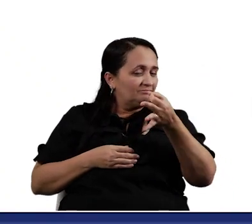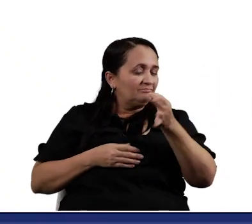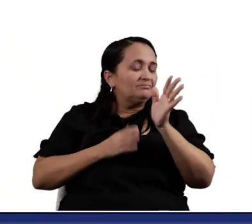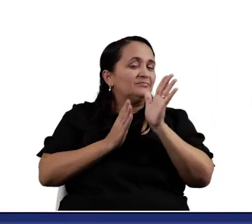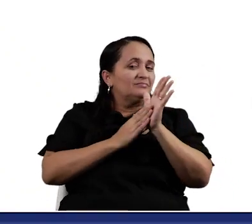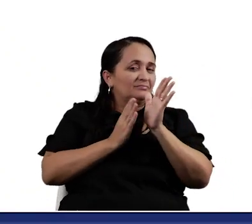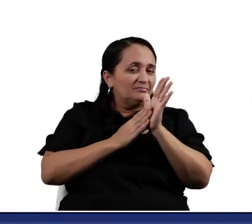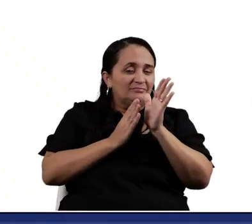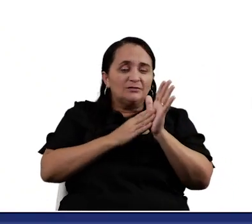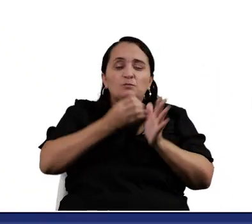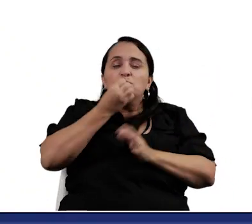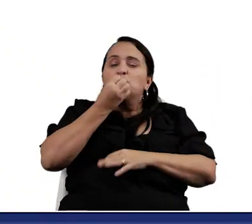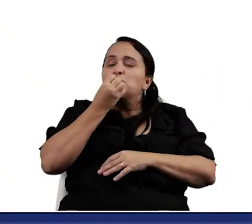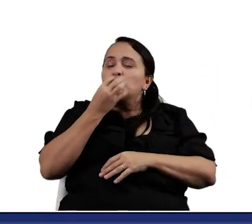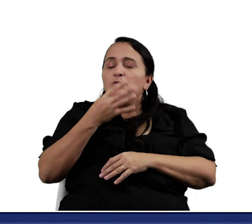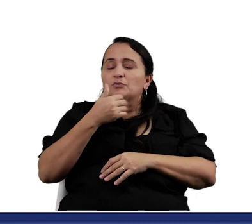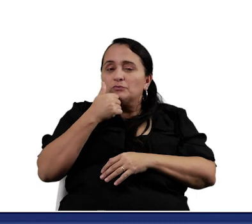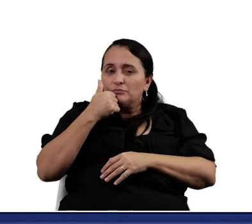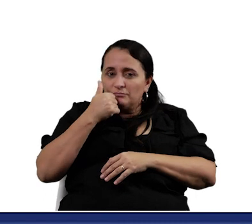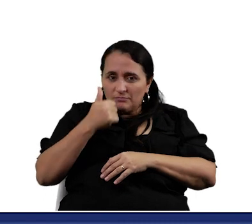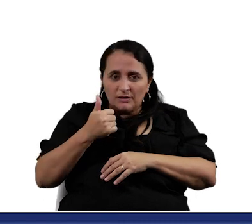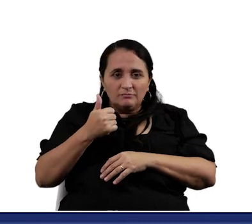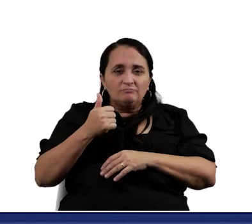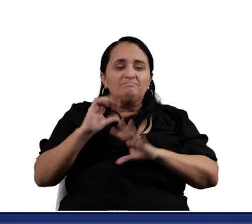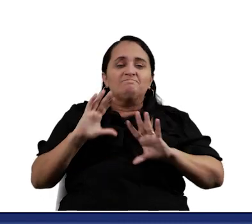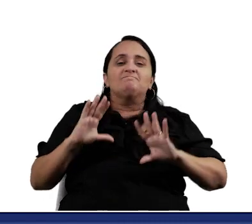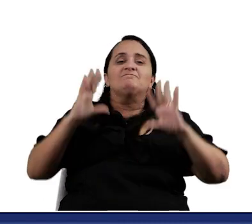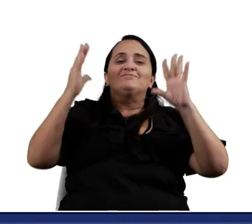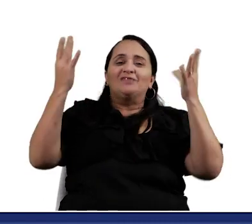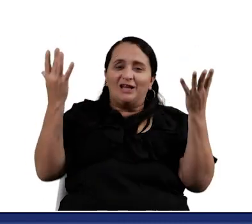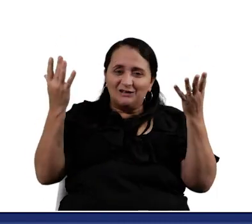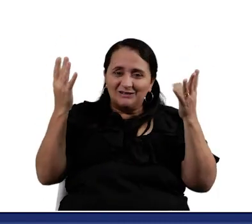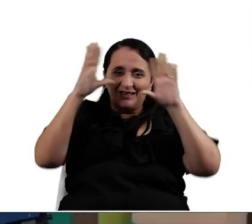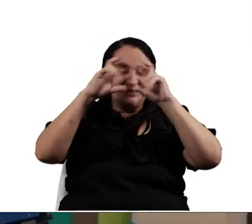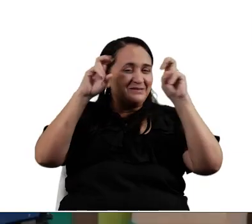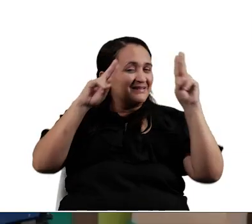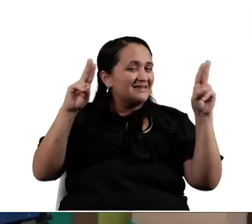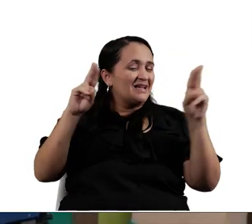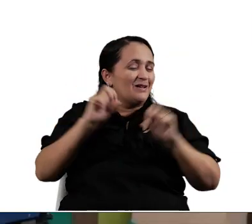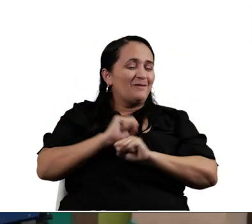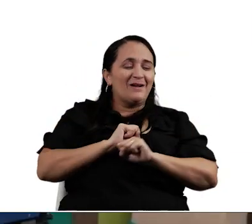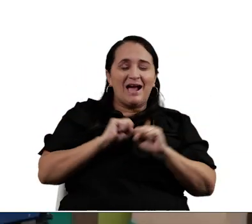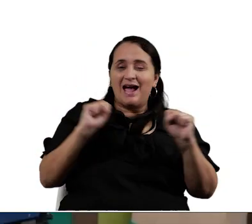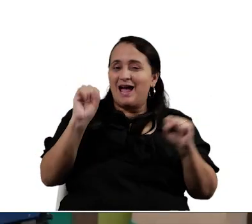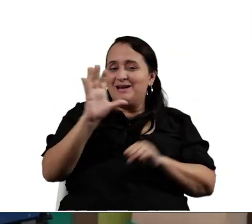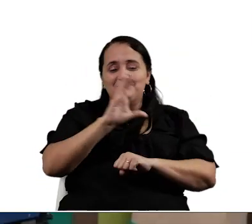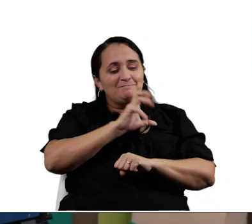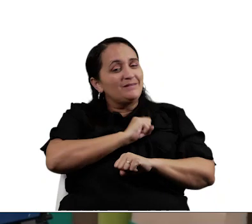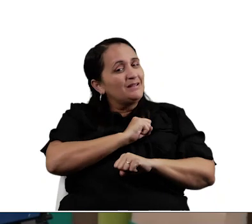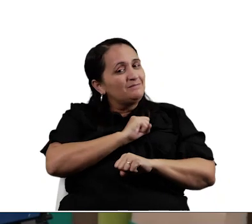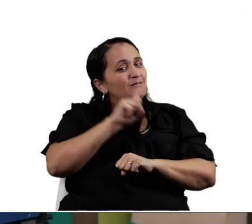Ah, muito bem! A festa no céu, vocês acertaram, vocês arrasam. Adoro que vocês